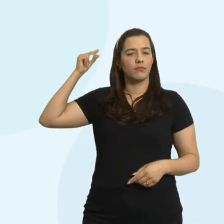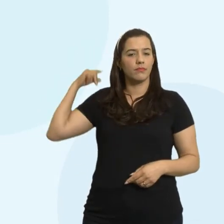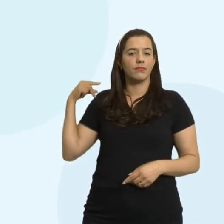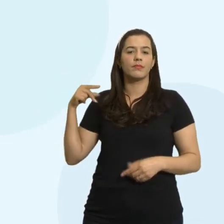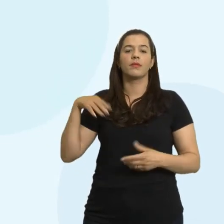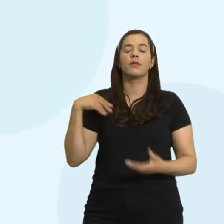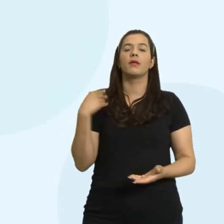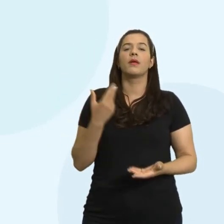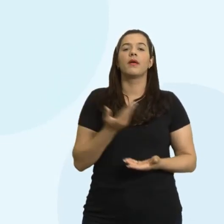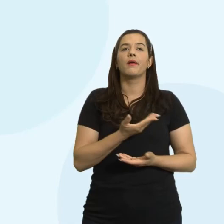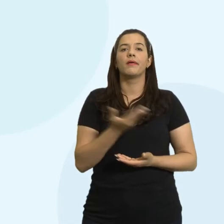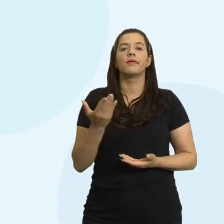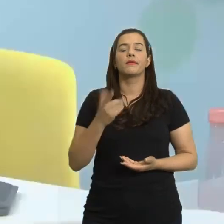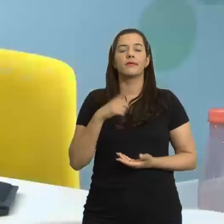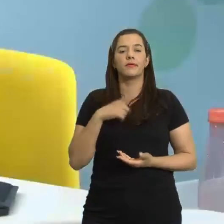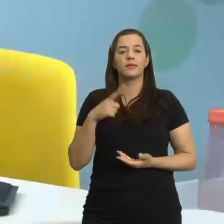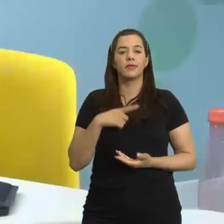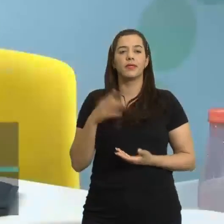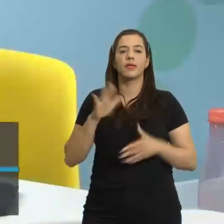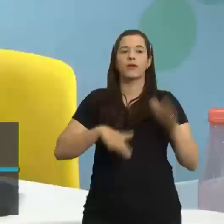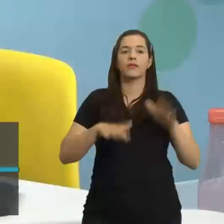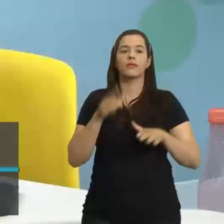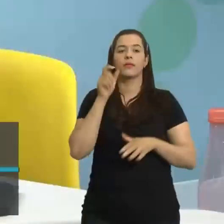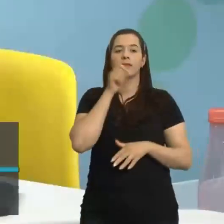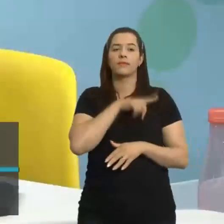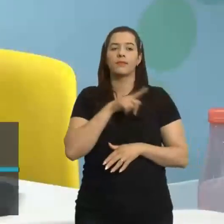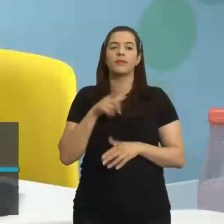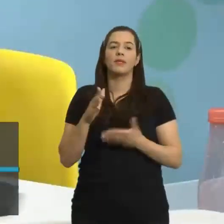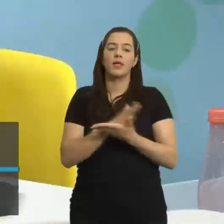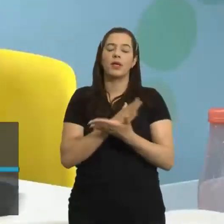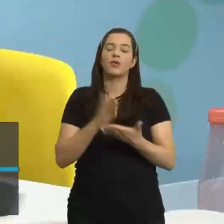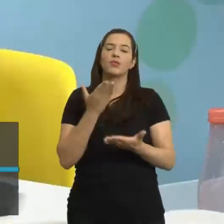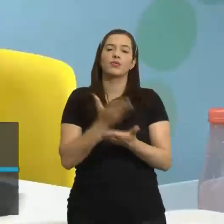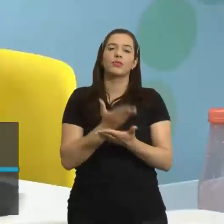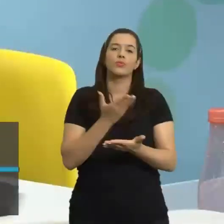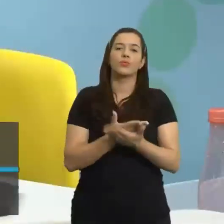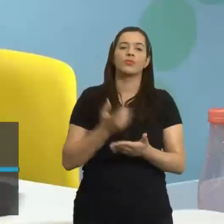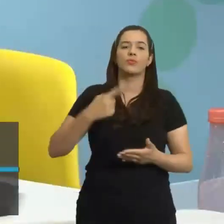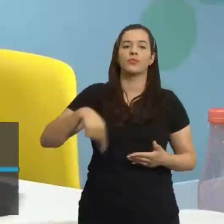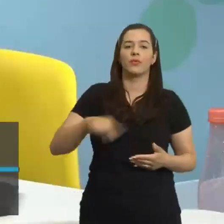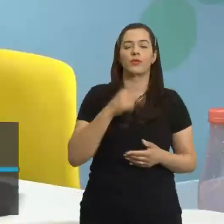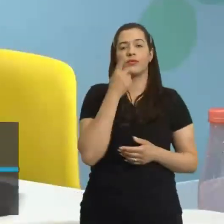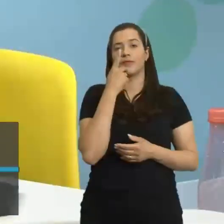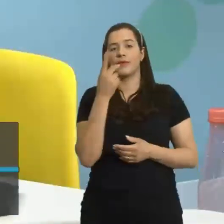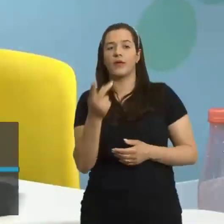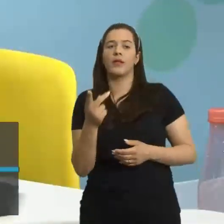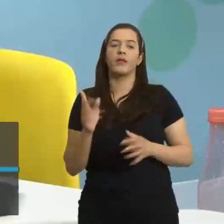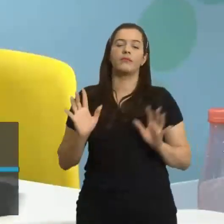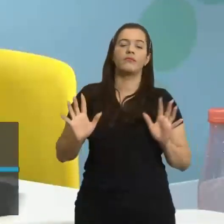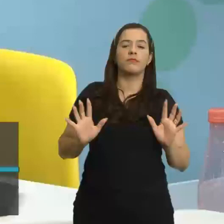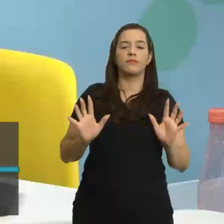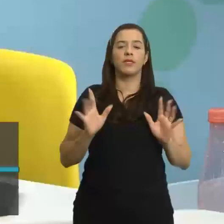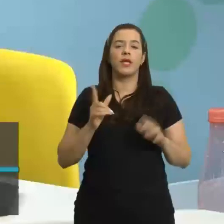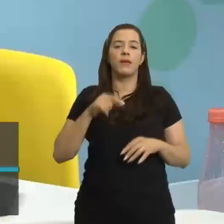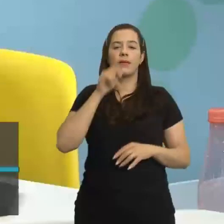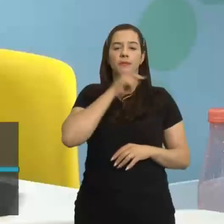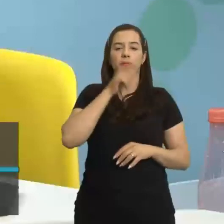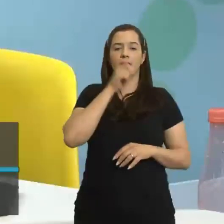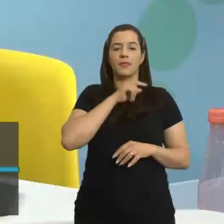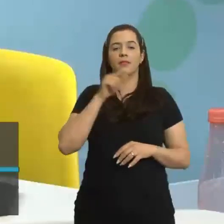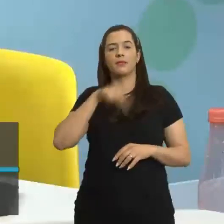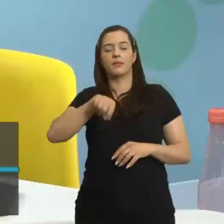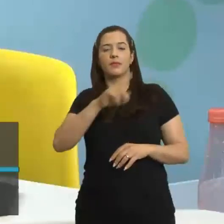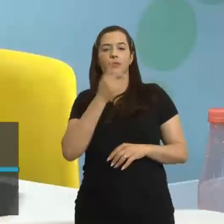até assim, engraçada, né? Alguns estudantes podem levar isso para um lado mais humorístico quando